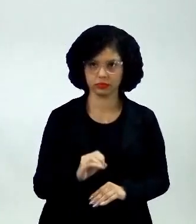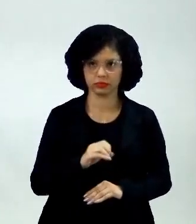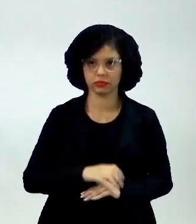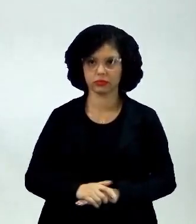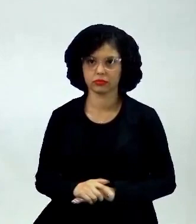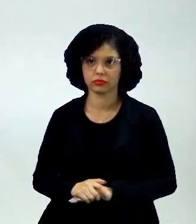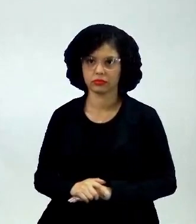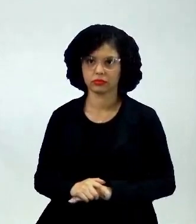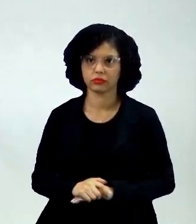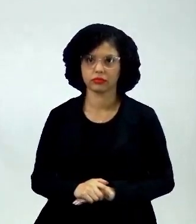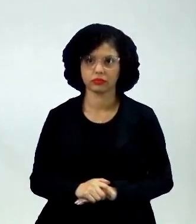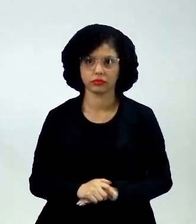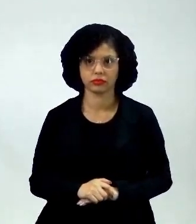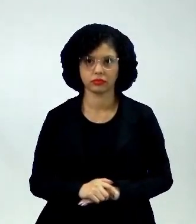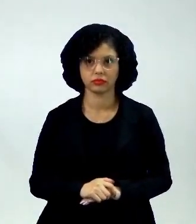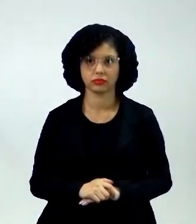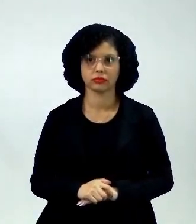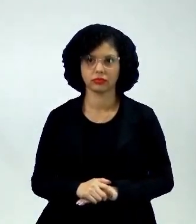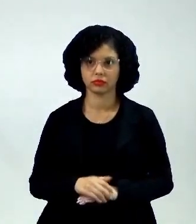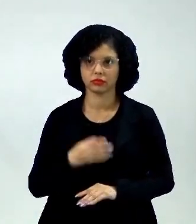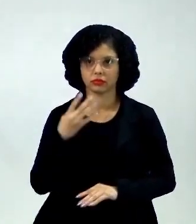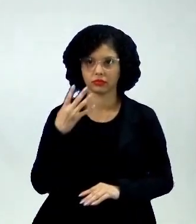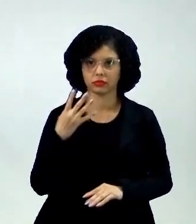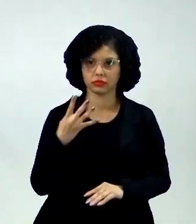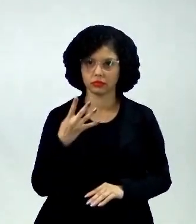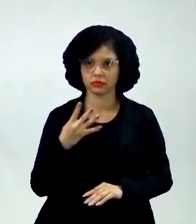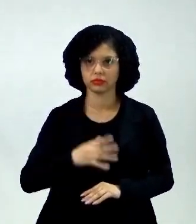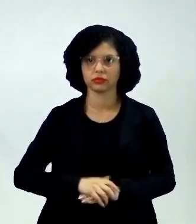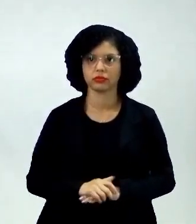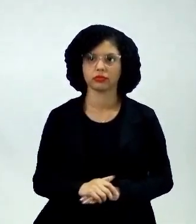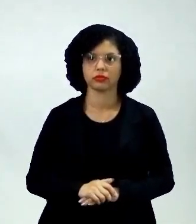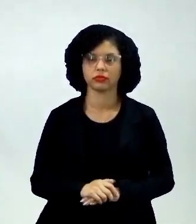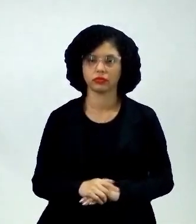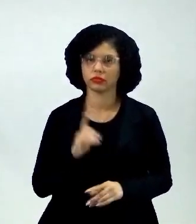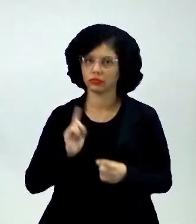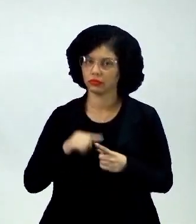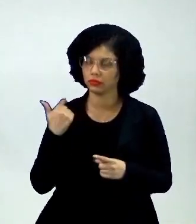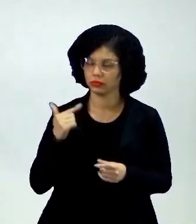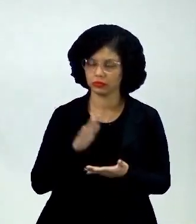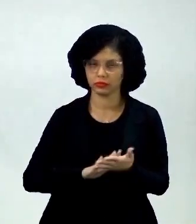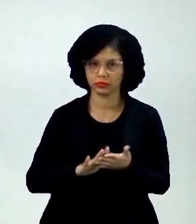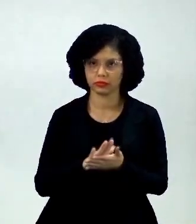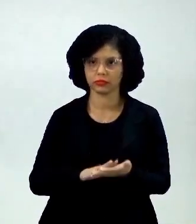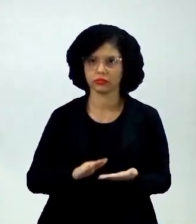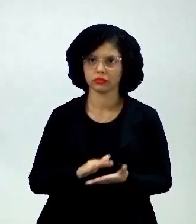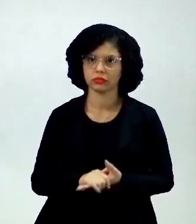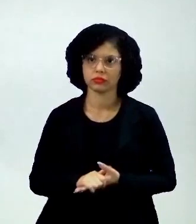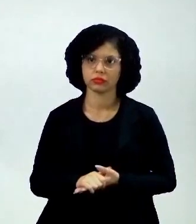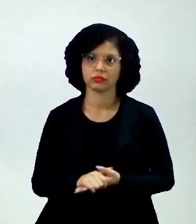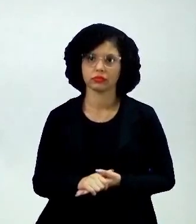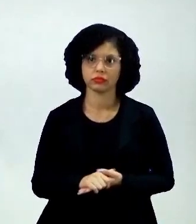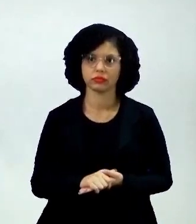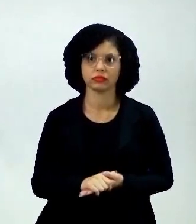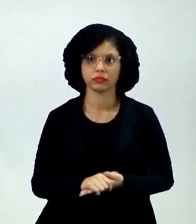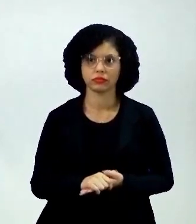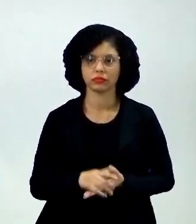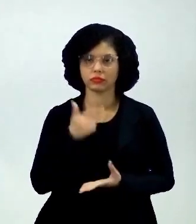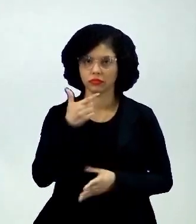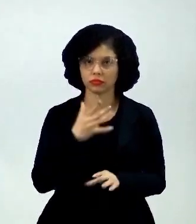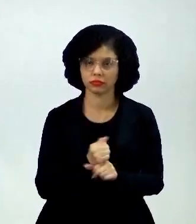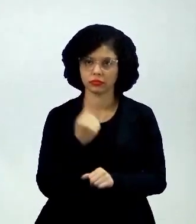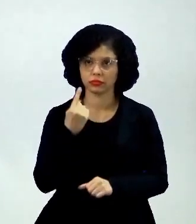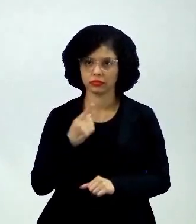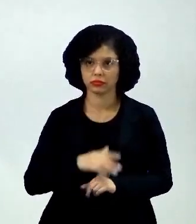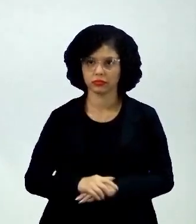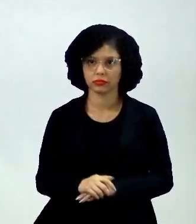0 com 0, 0. 0 mais 4, eu fico com 4, porque eu não tenho nada, junto 4 eu vou ficar com 4, né? 2